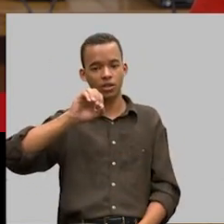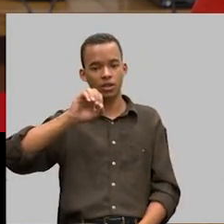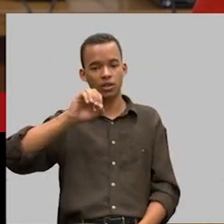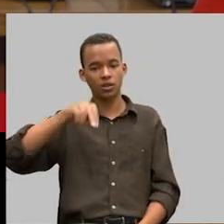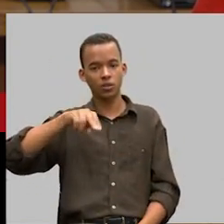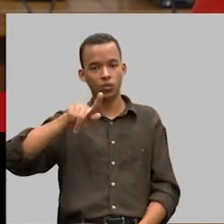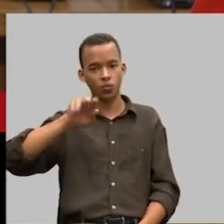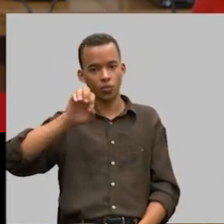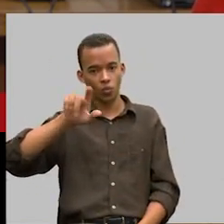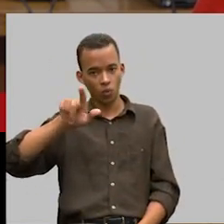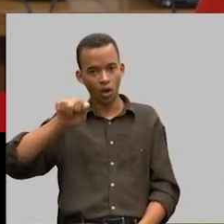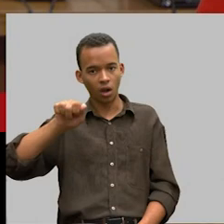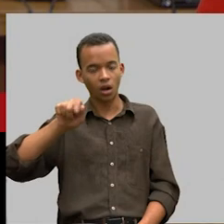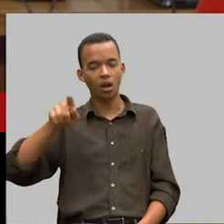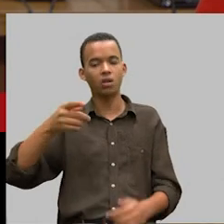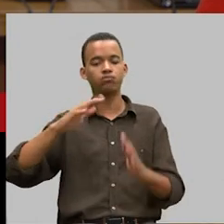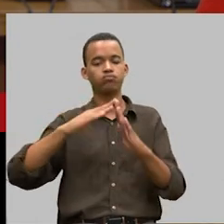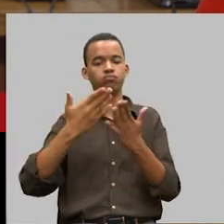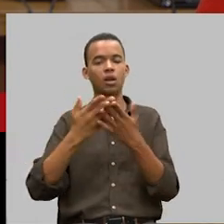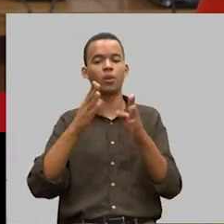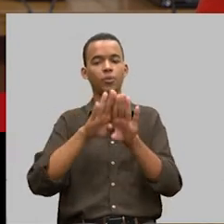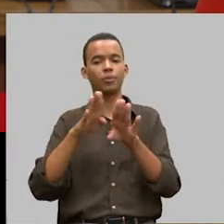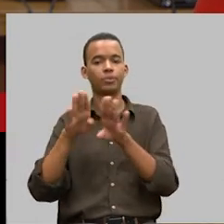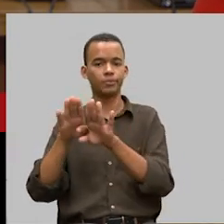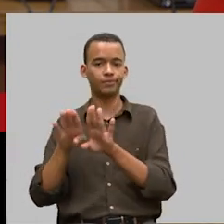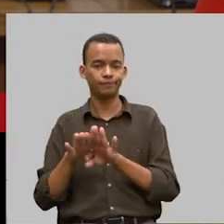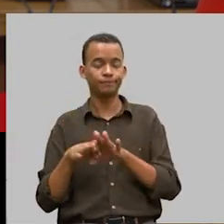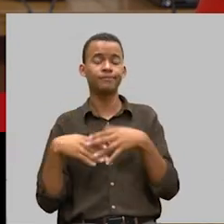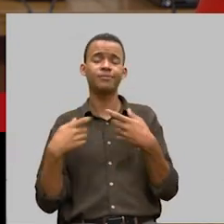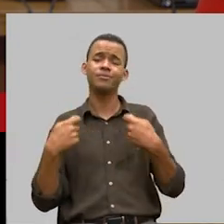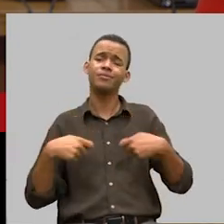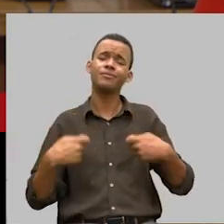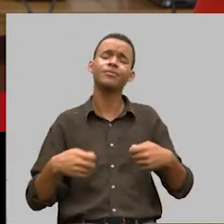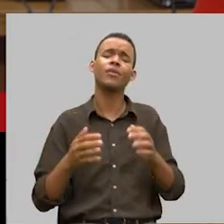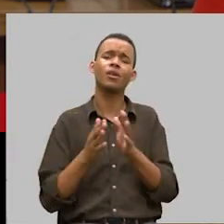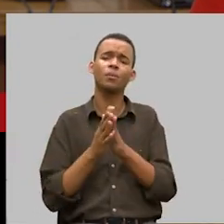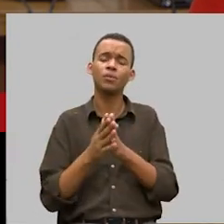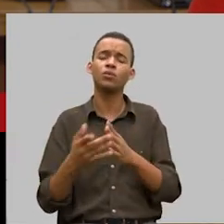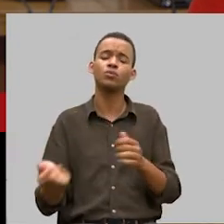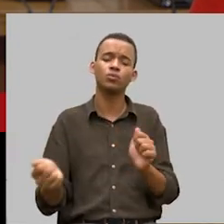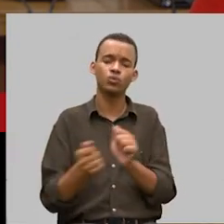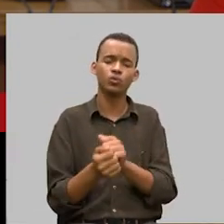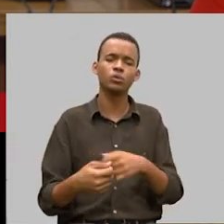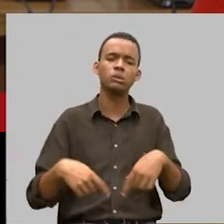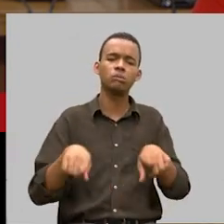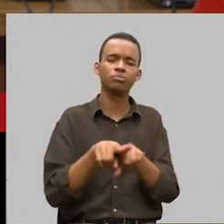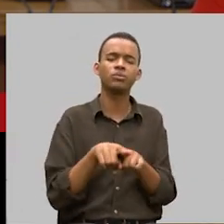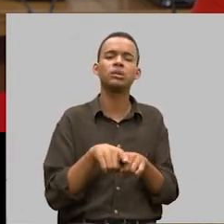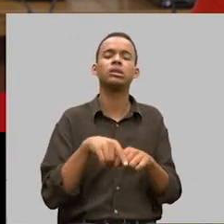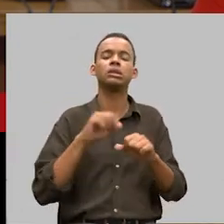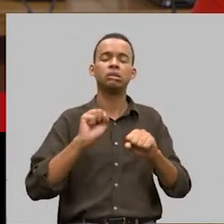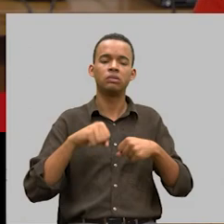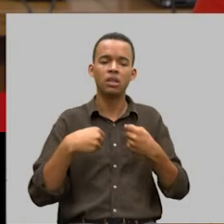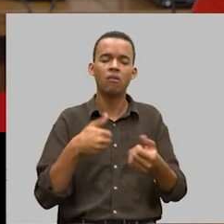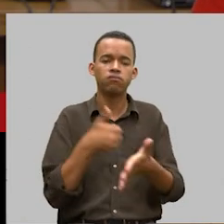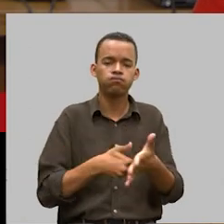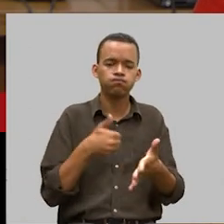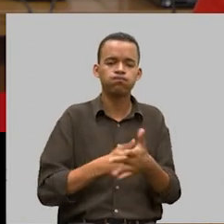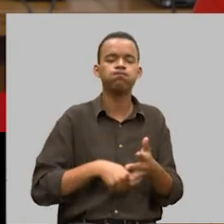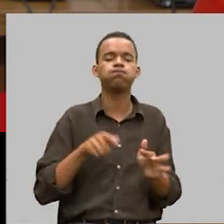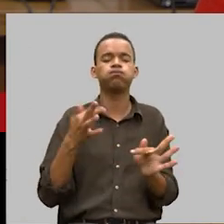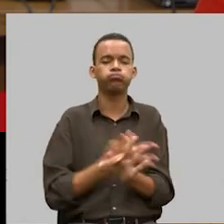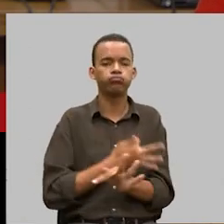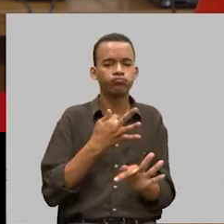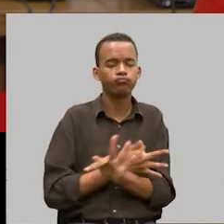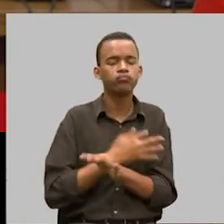para denunciar resistir e lutar contra o criminoso fechamento de escolas do campo o